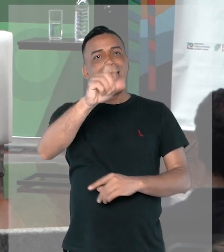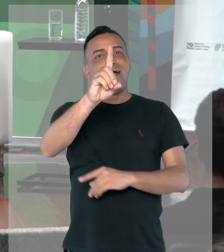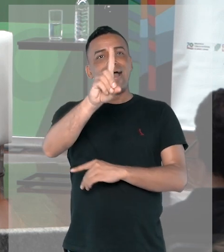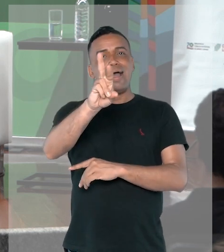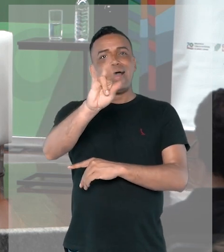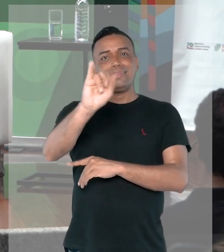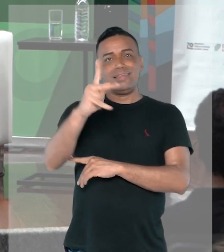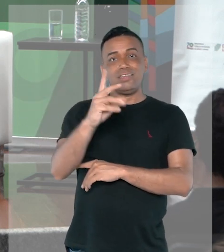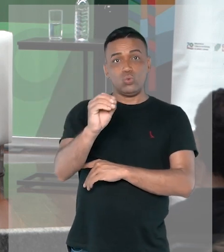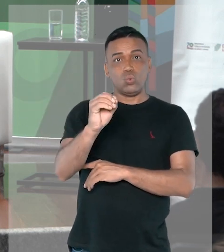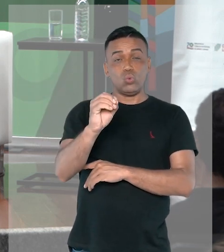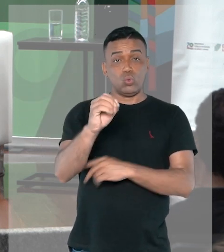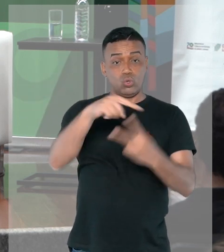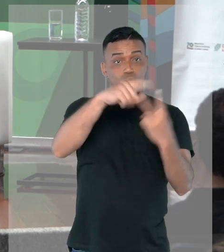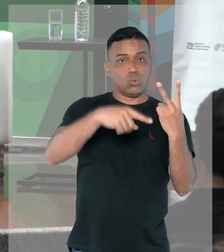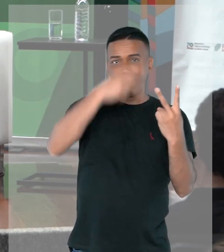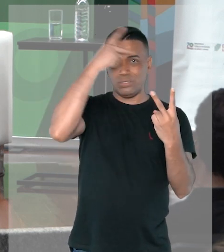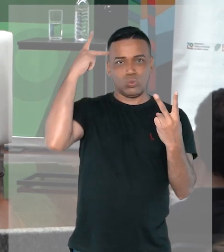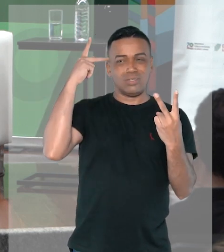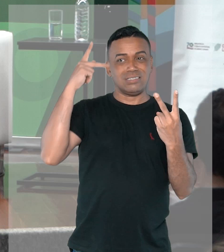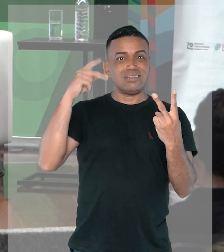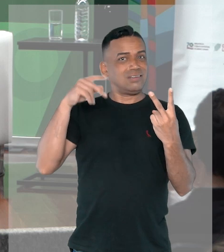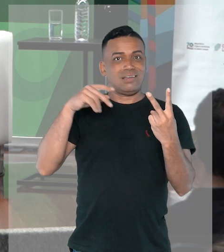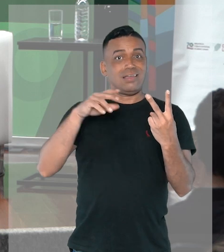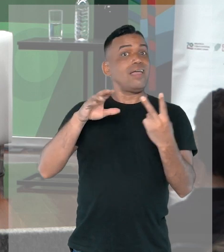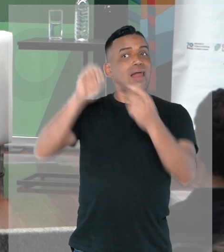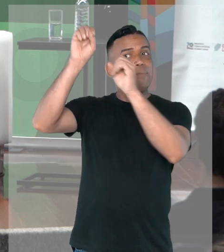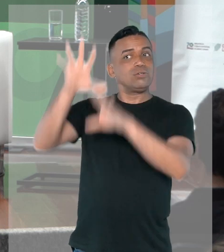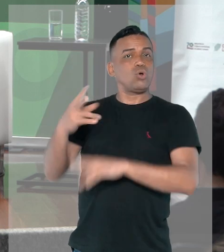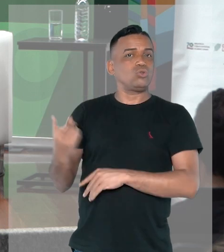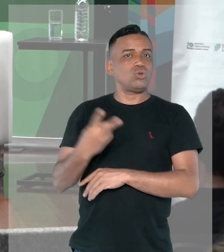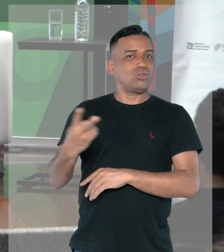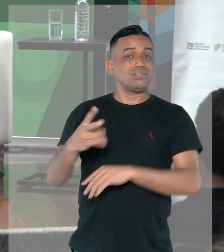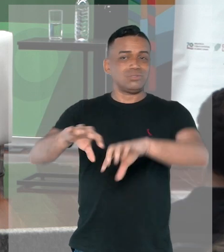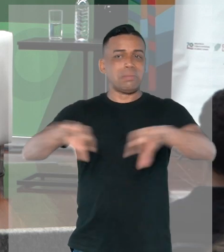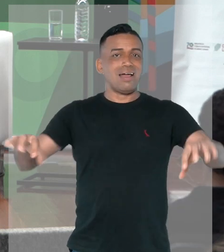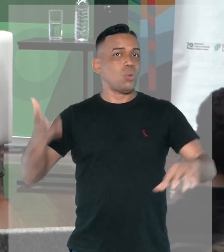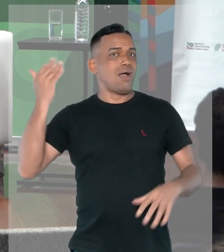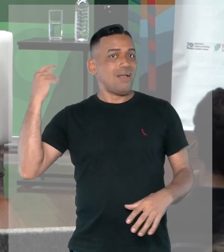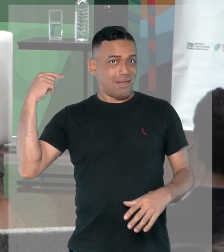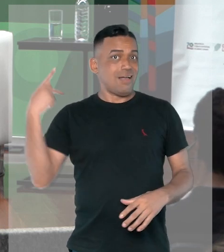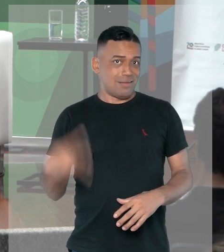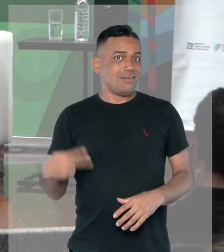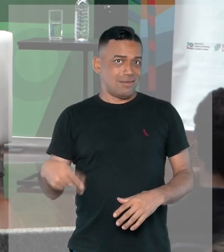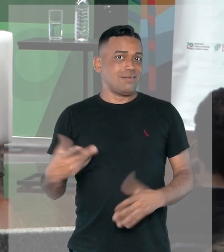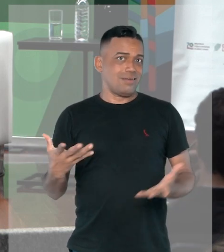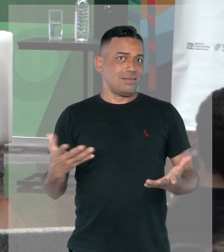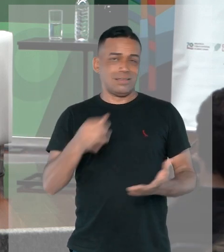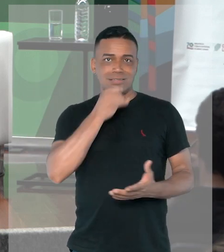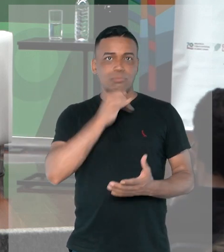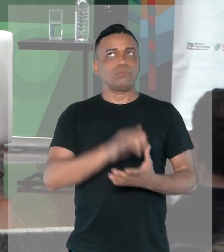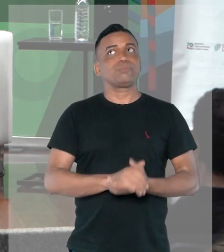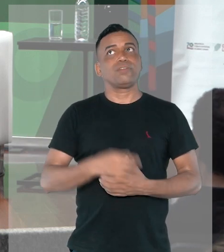padrinhos, a padrinha é o quê? O casal. Não é padrinho do noivo nem da noiva, porque já estamos separando os dois, né? Por exemplo,